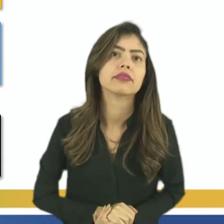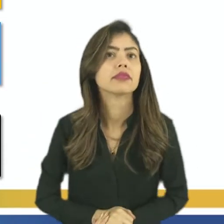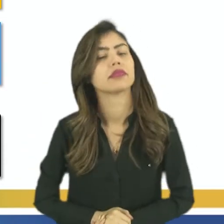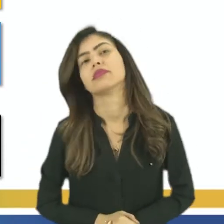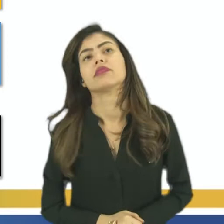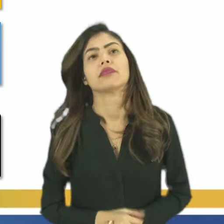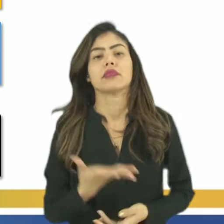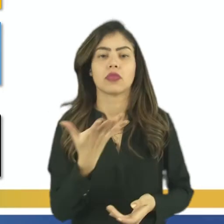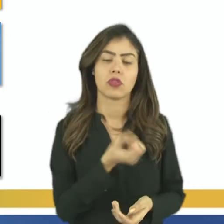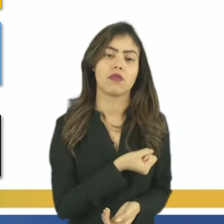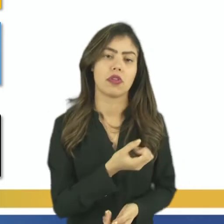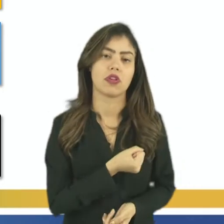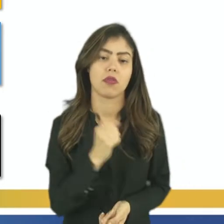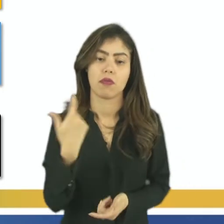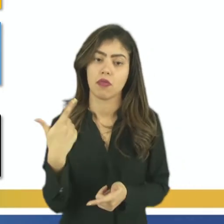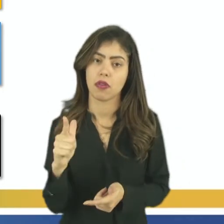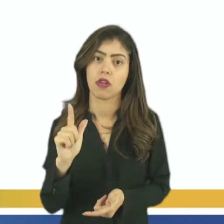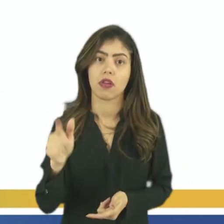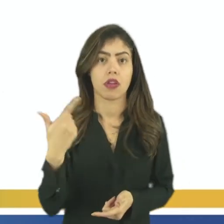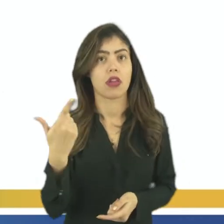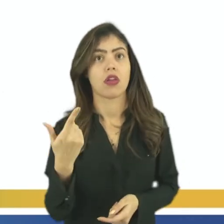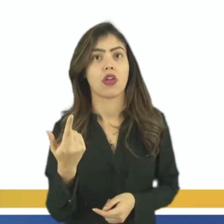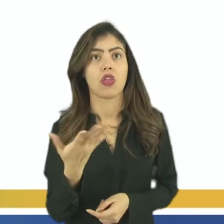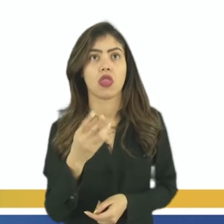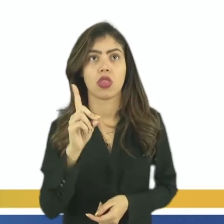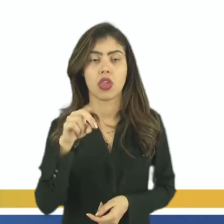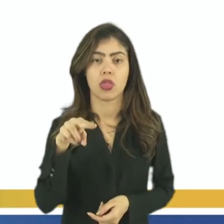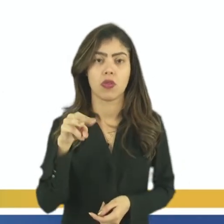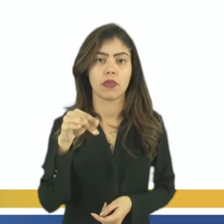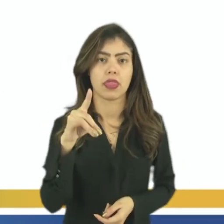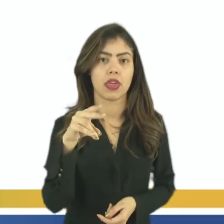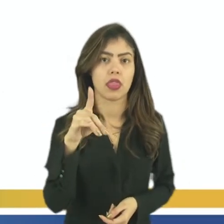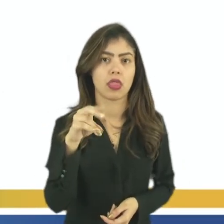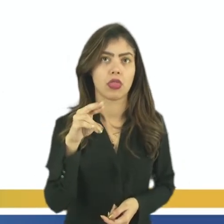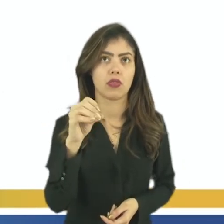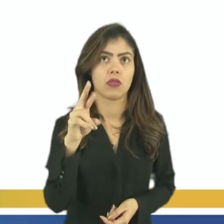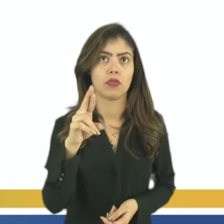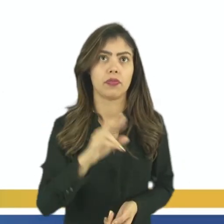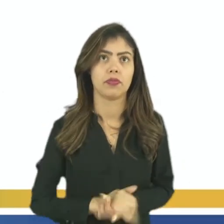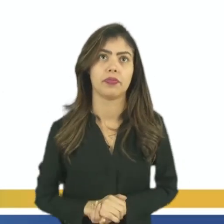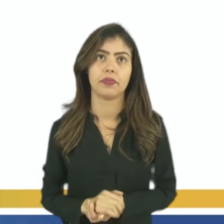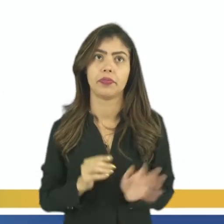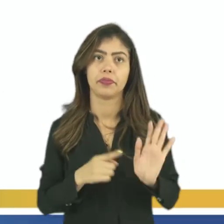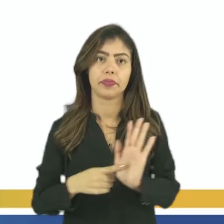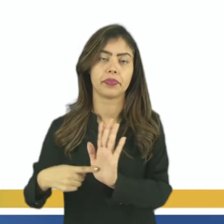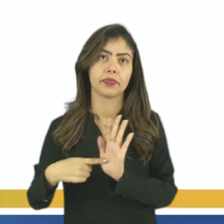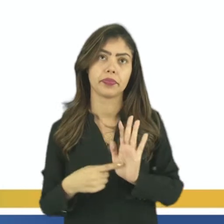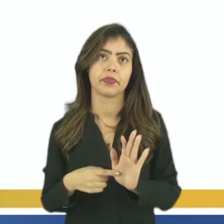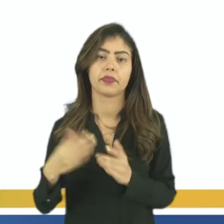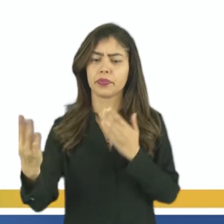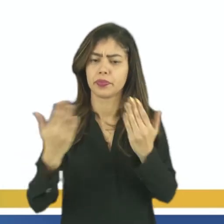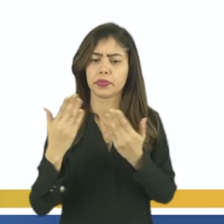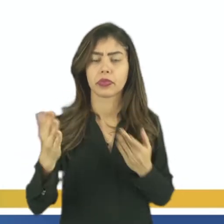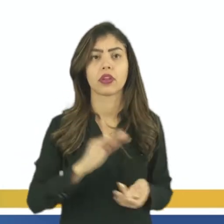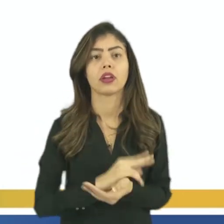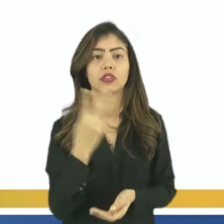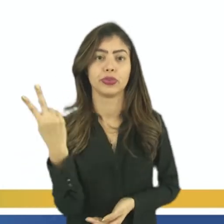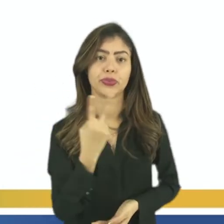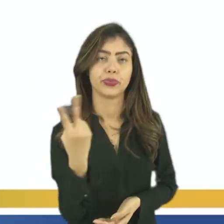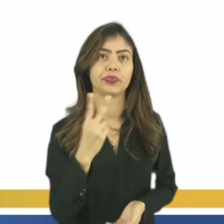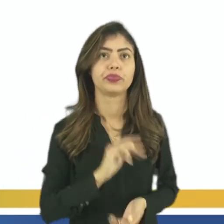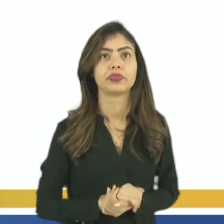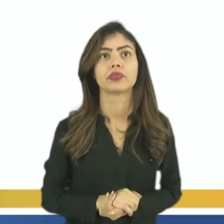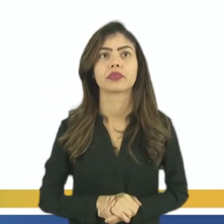do numerador pelo denominador e então aplicar aqui ó vamos comparar as duas